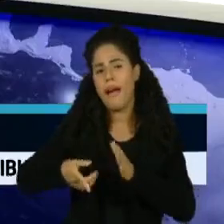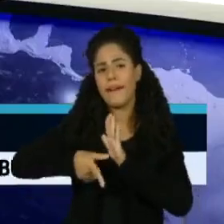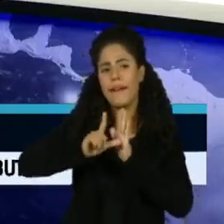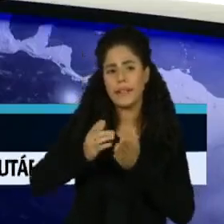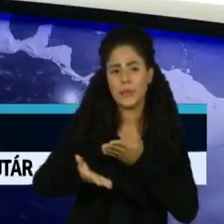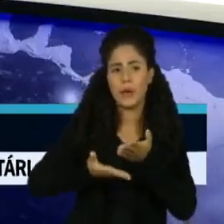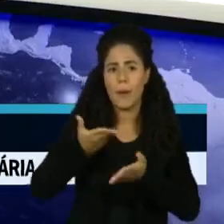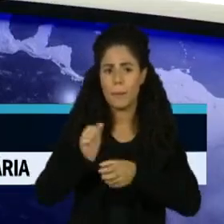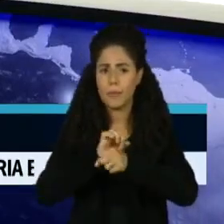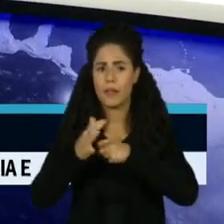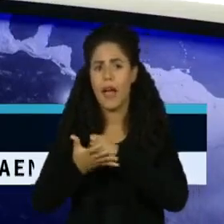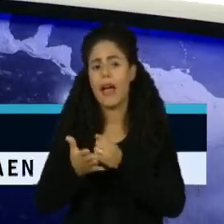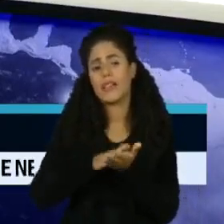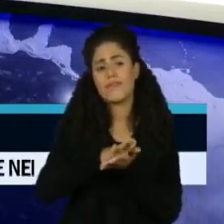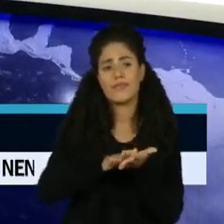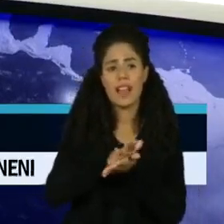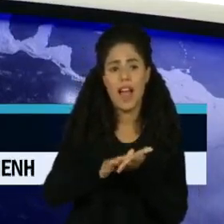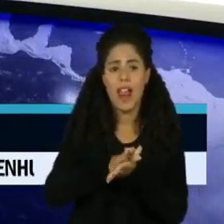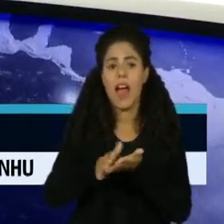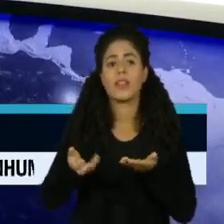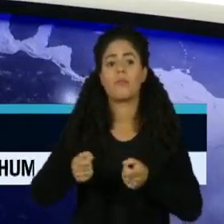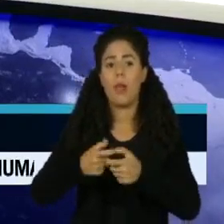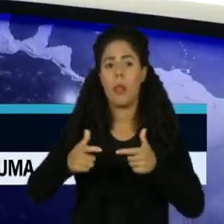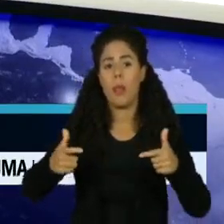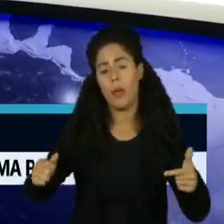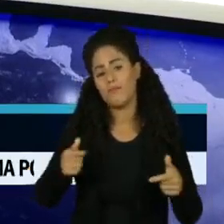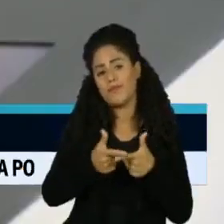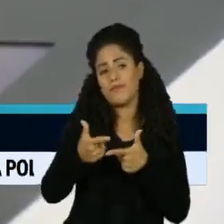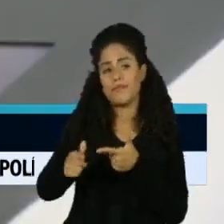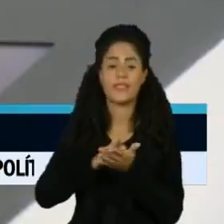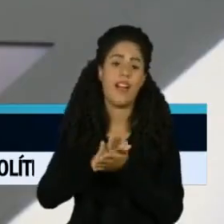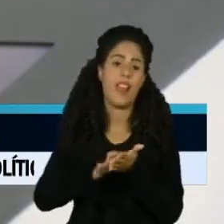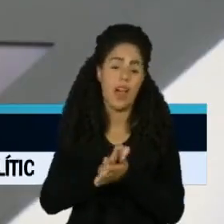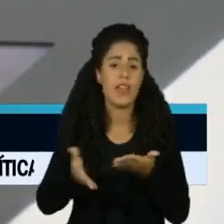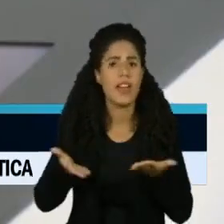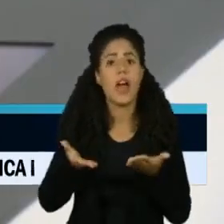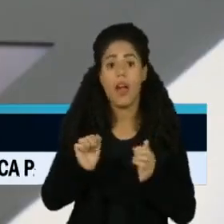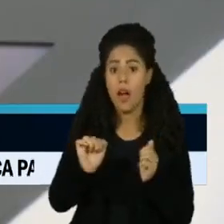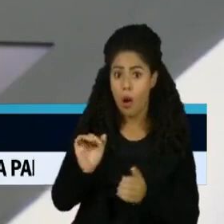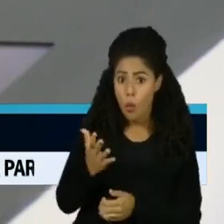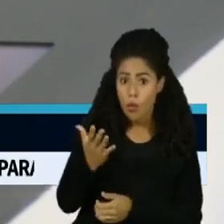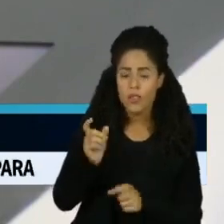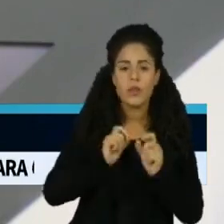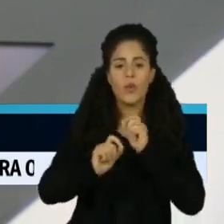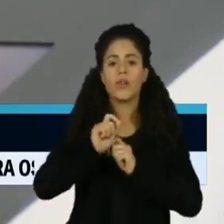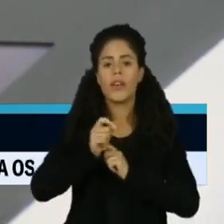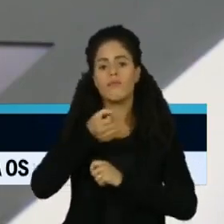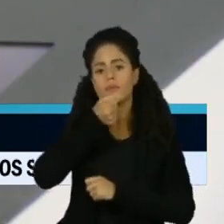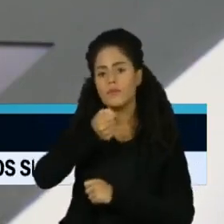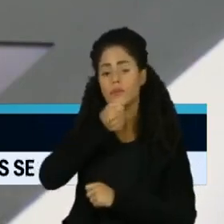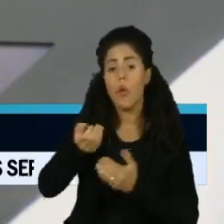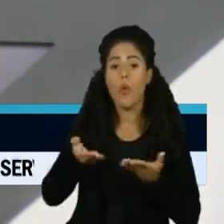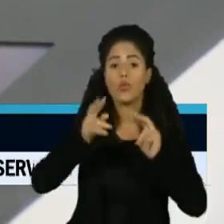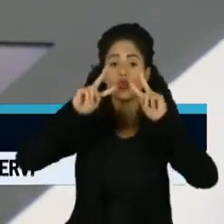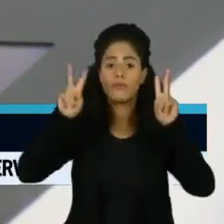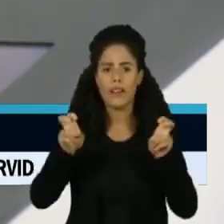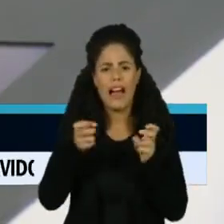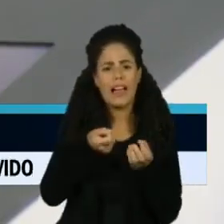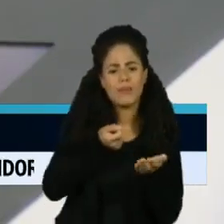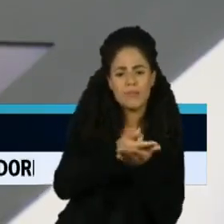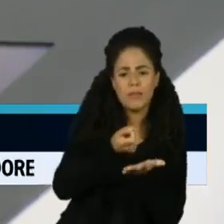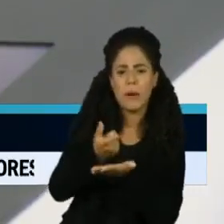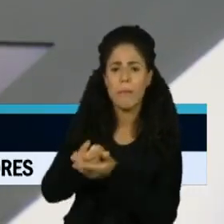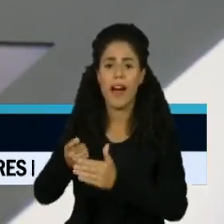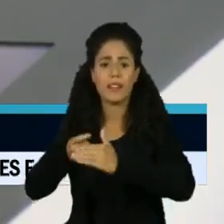inclusive, o tempo da pandemia, a gente teria uma situação diferente agora, Ana. A gente tem uma situação, a matéria muito bem acertada falou da dificuldade de comprar,